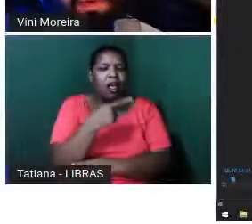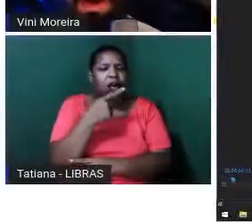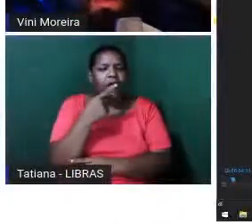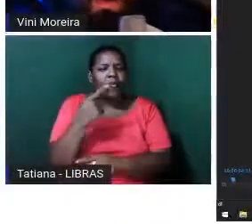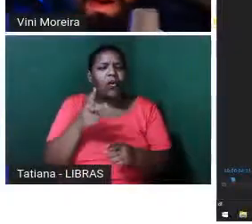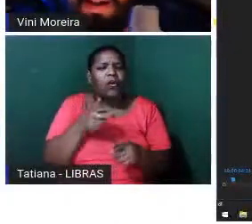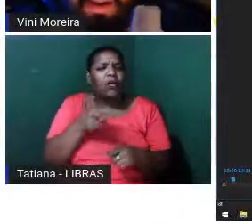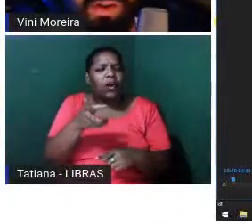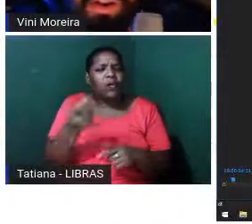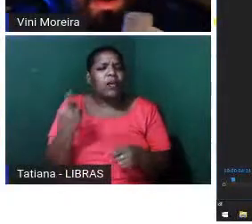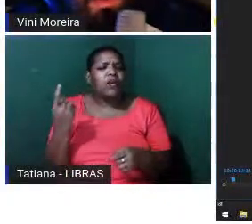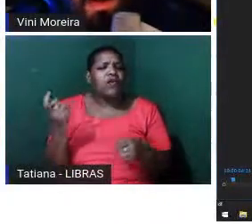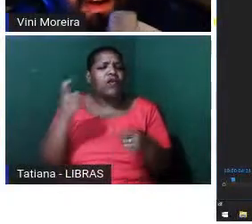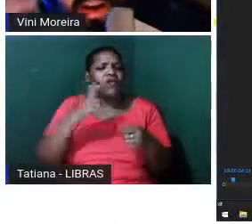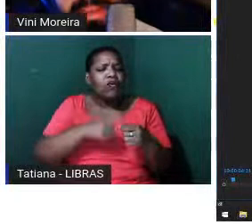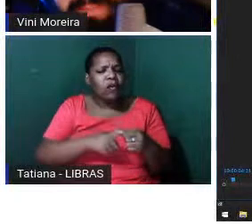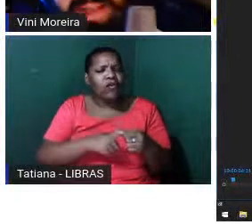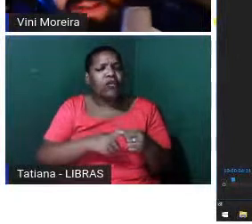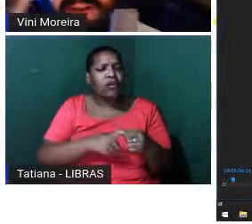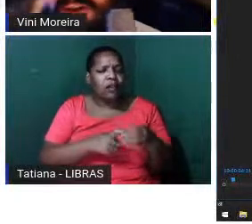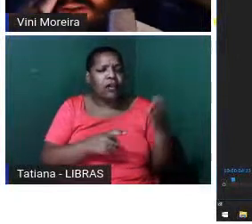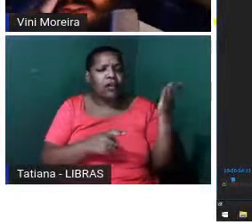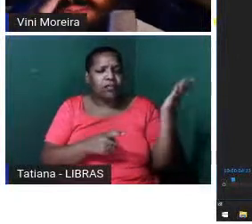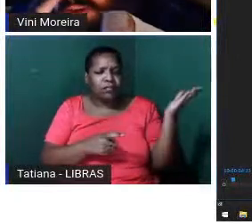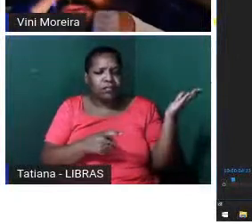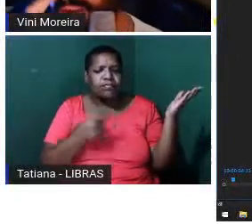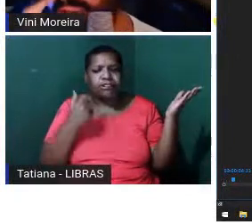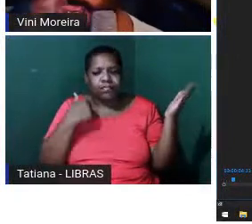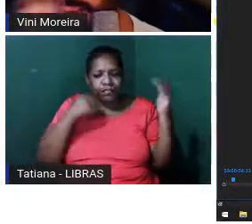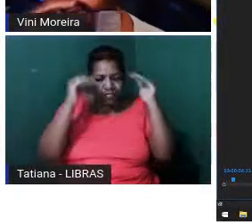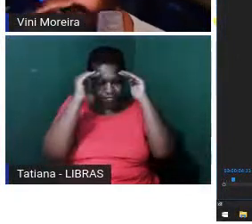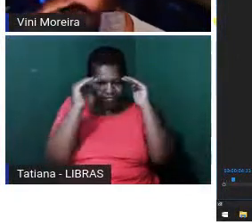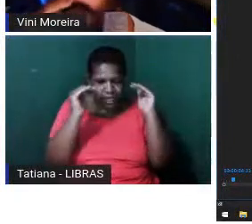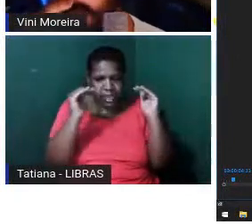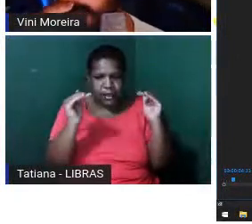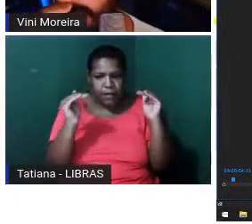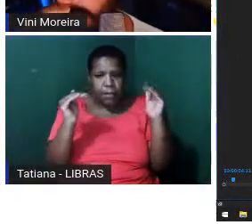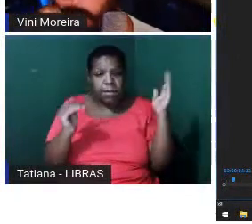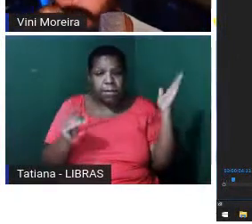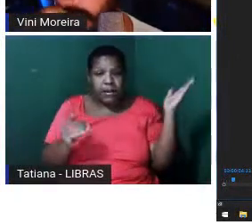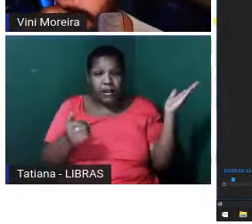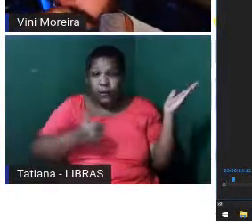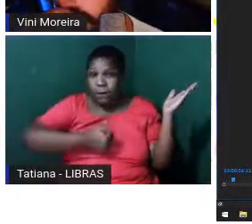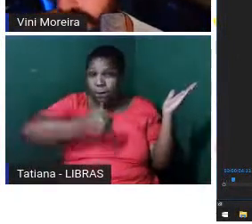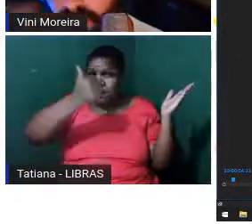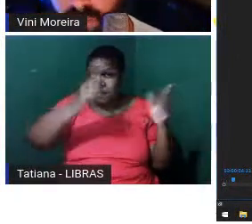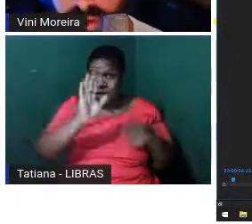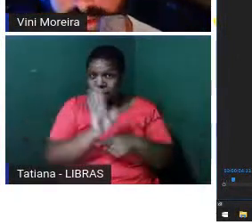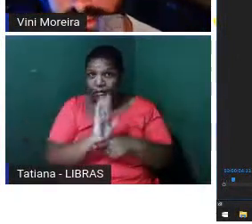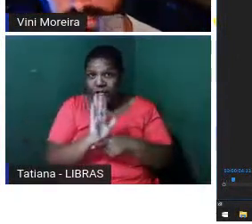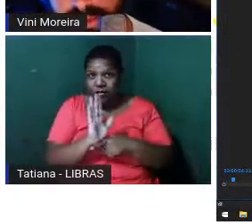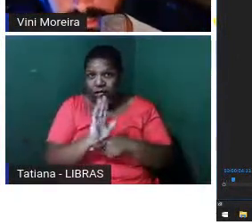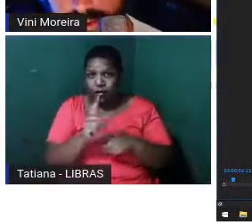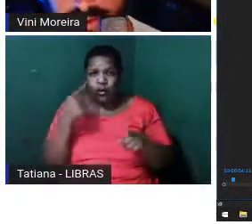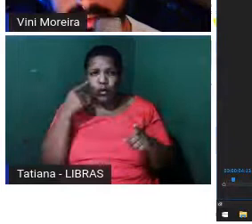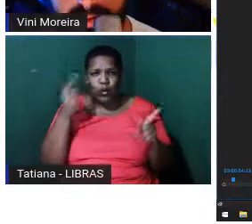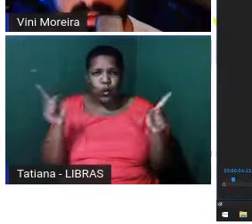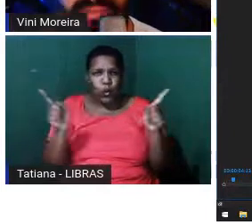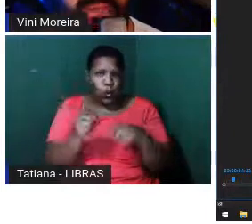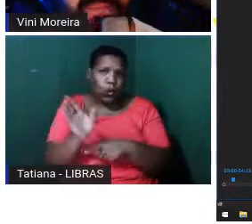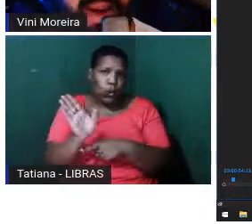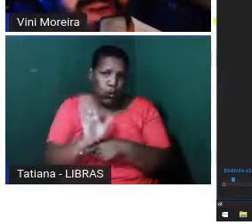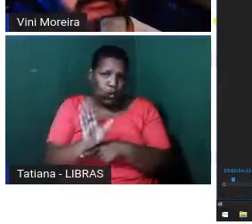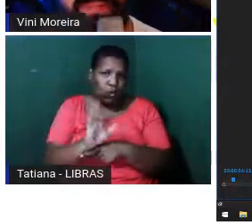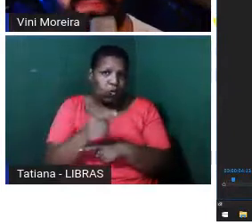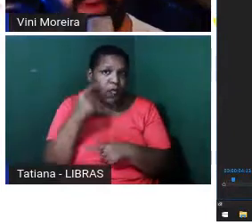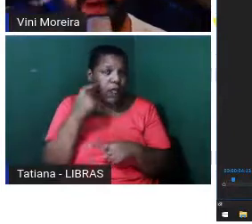sempre volta nele porque a enchente né presta ao nosso respeito mas esse esse curto esse filme